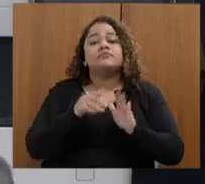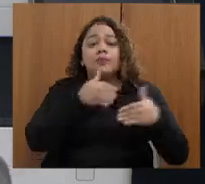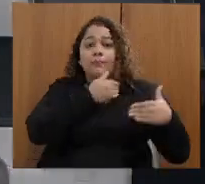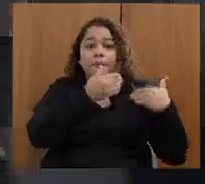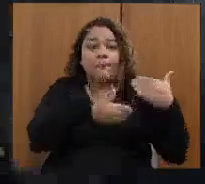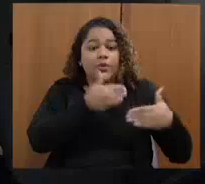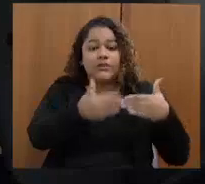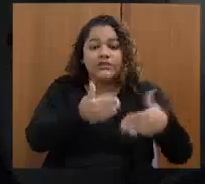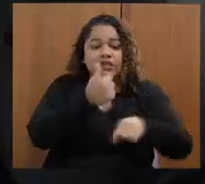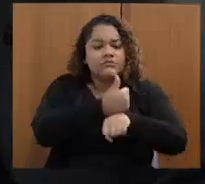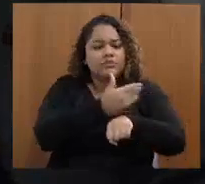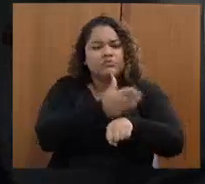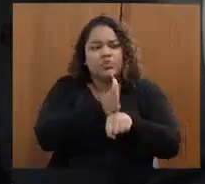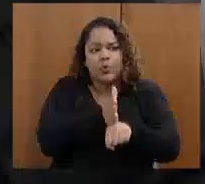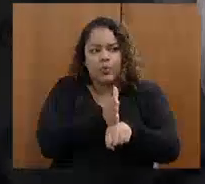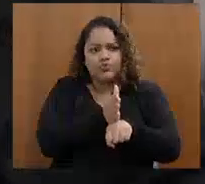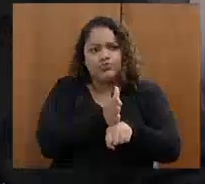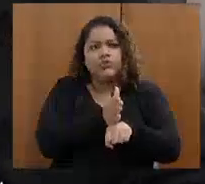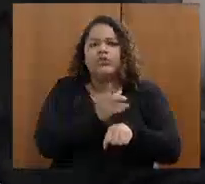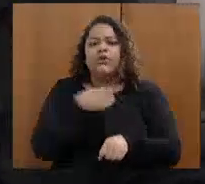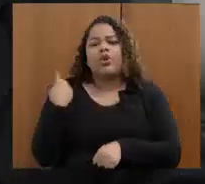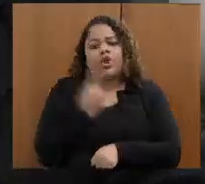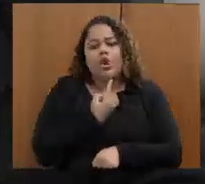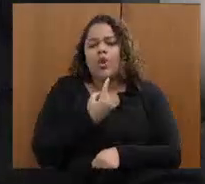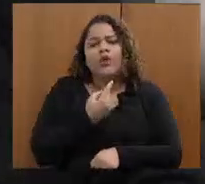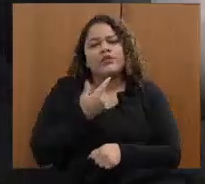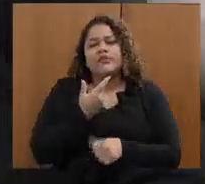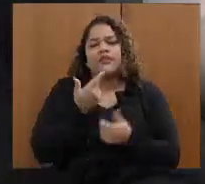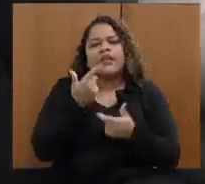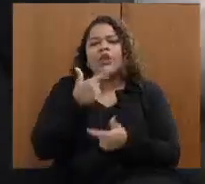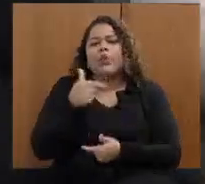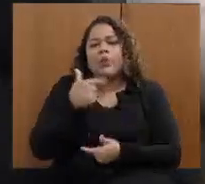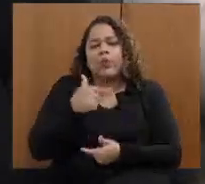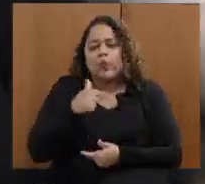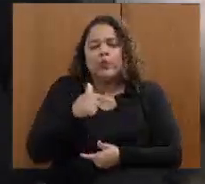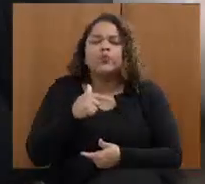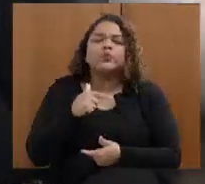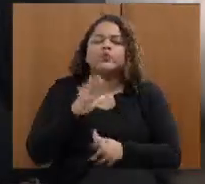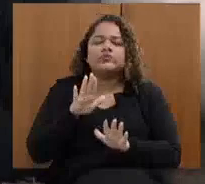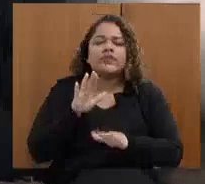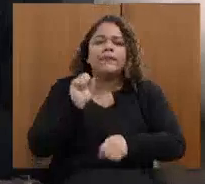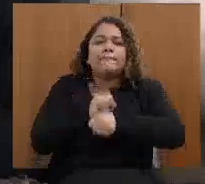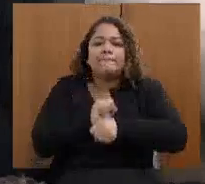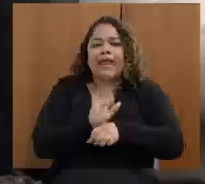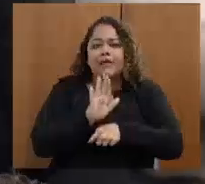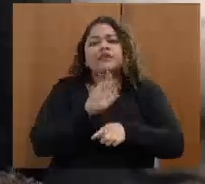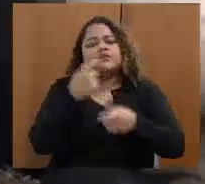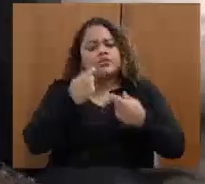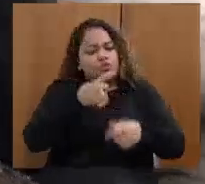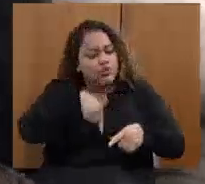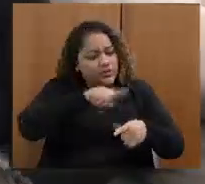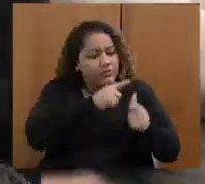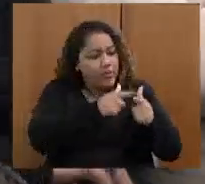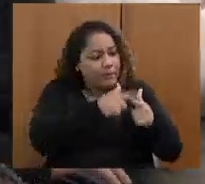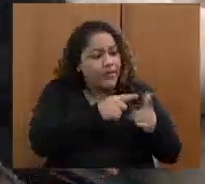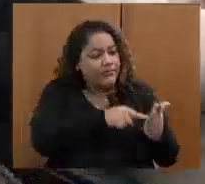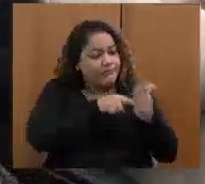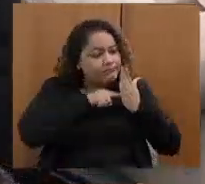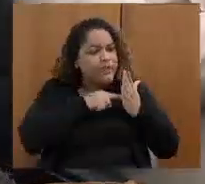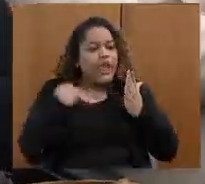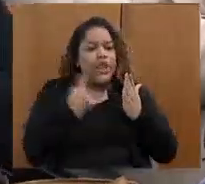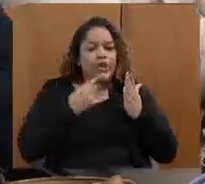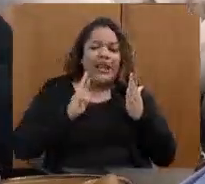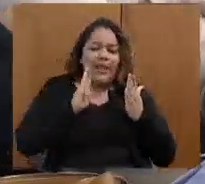não descansamos aqui enquanto a gente não vê os problemas que chegam até nós que somos representantes do povo